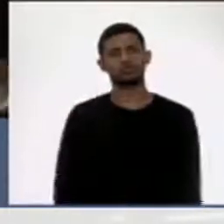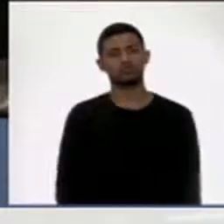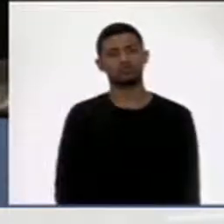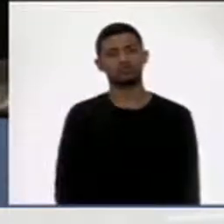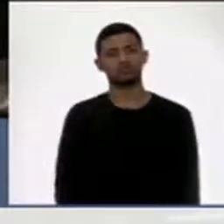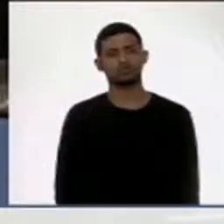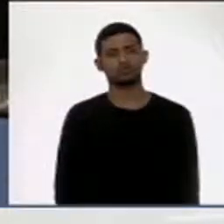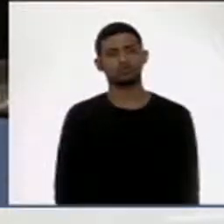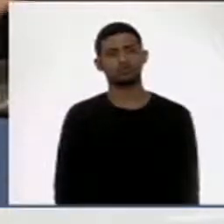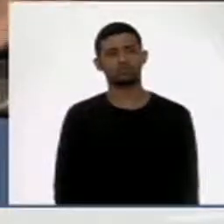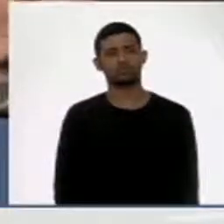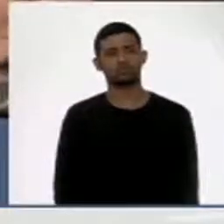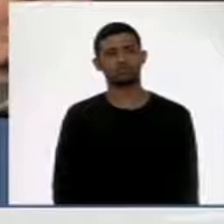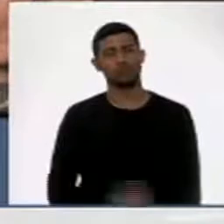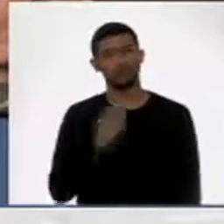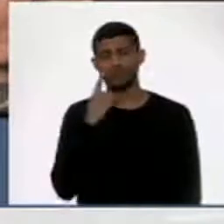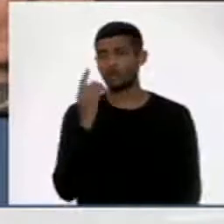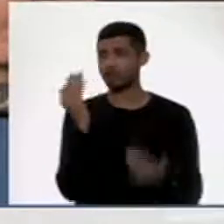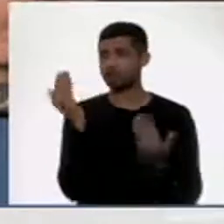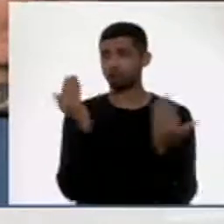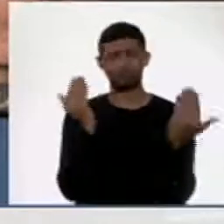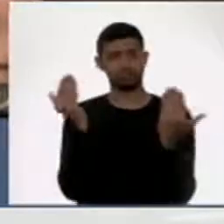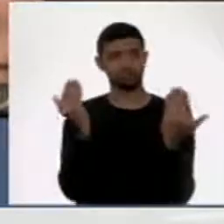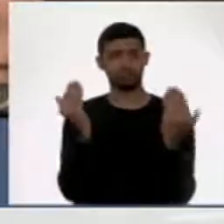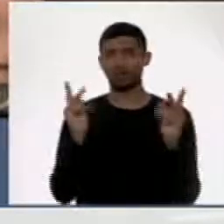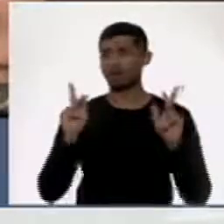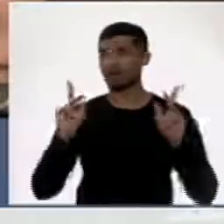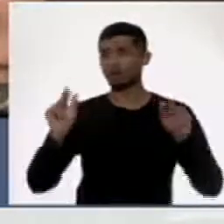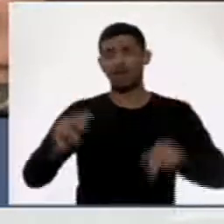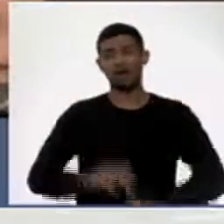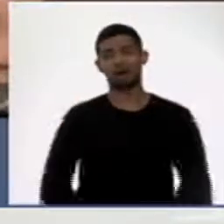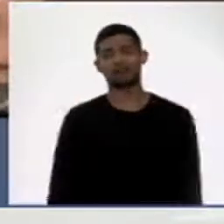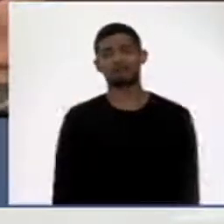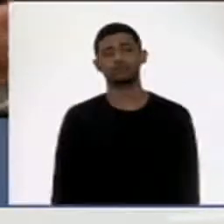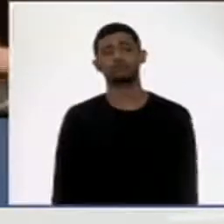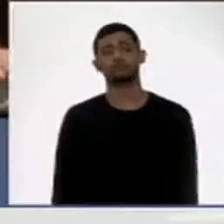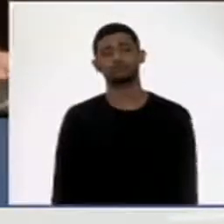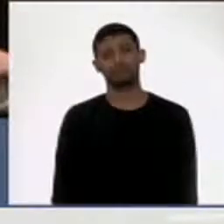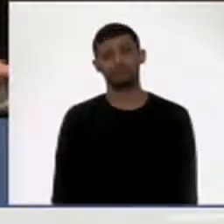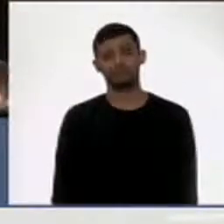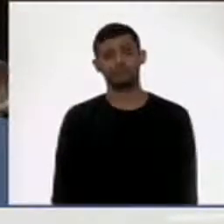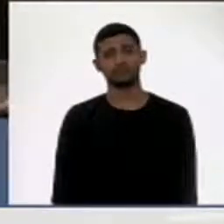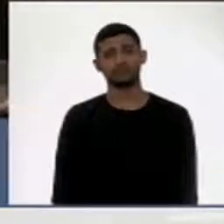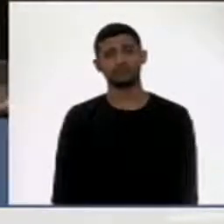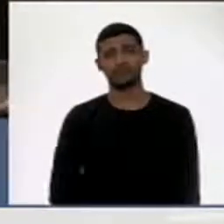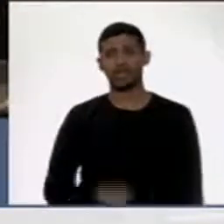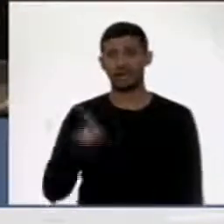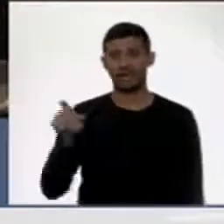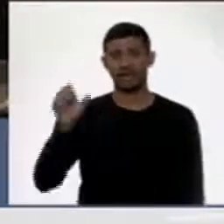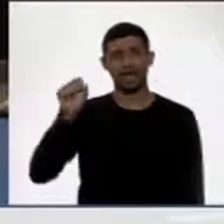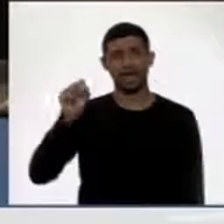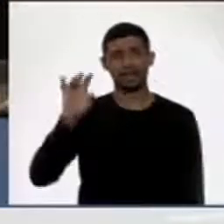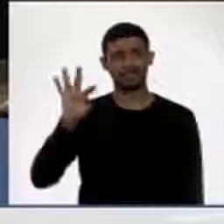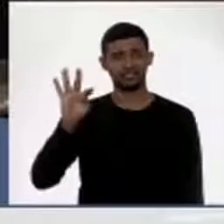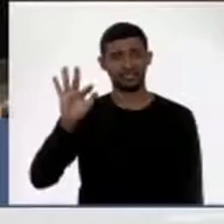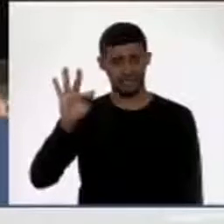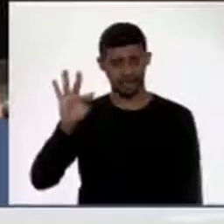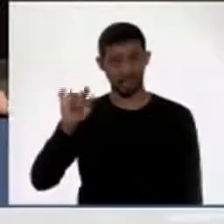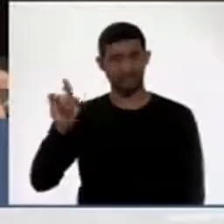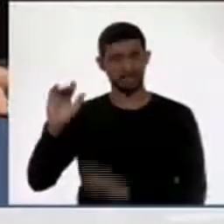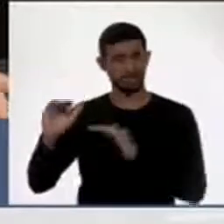O paradigma é o mesmo. A Suprema Corte,